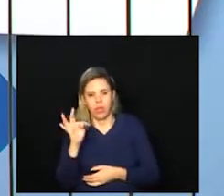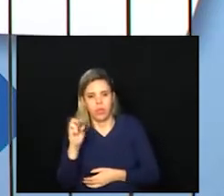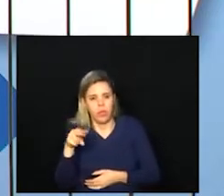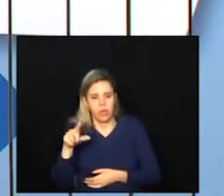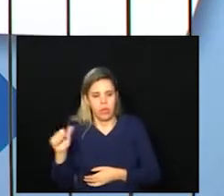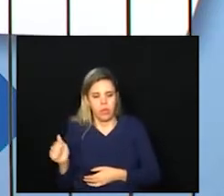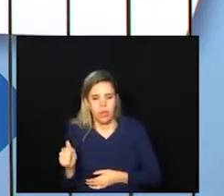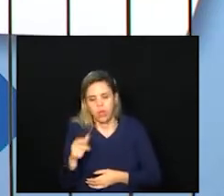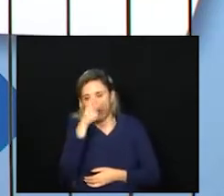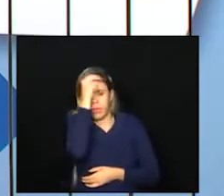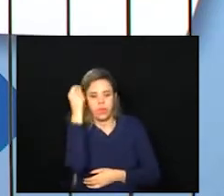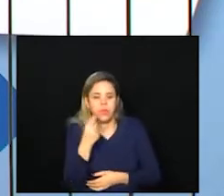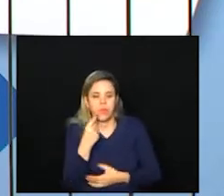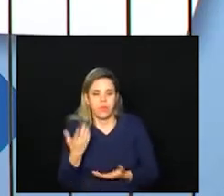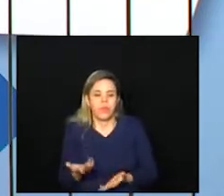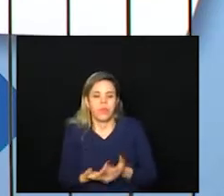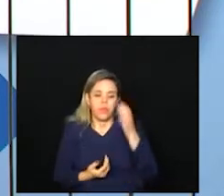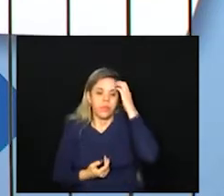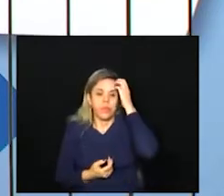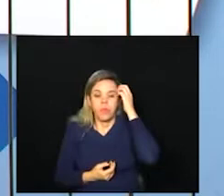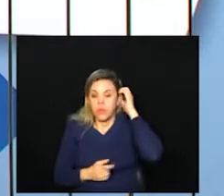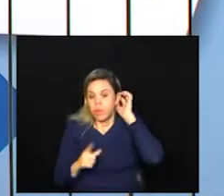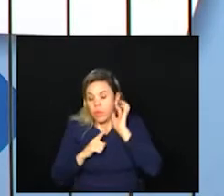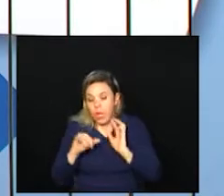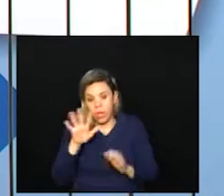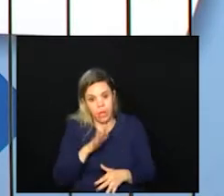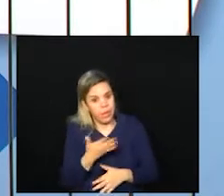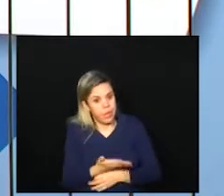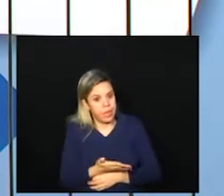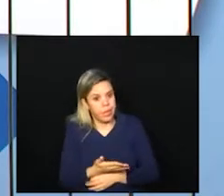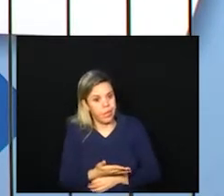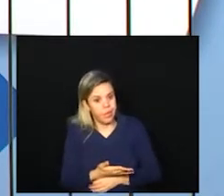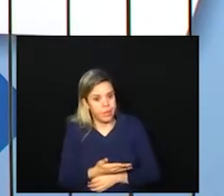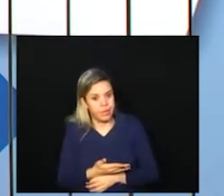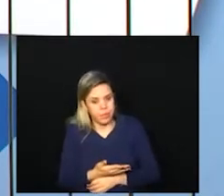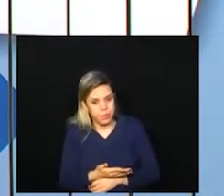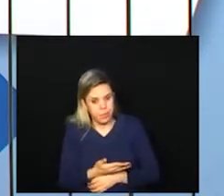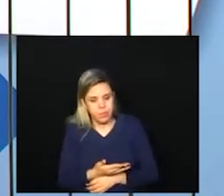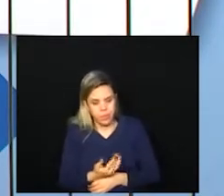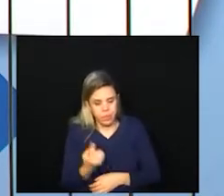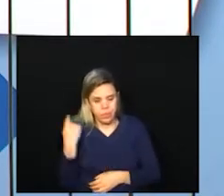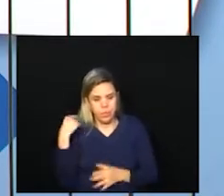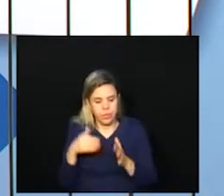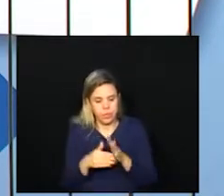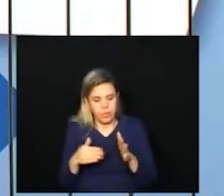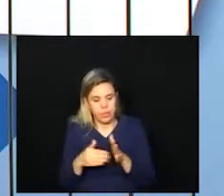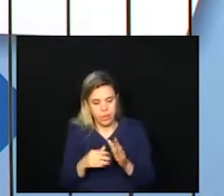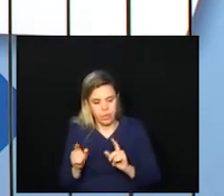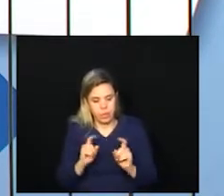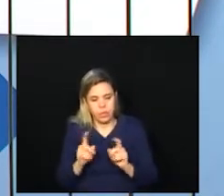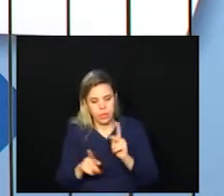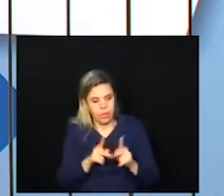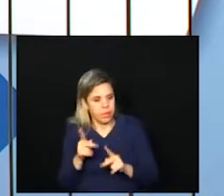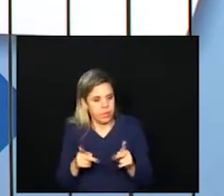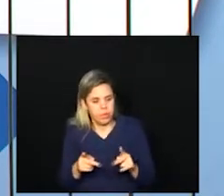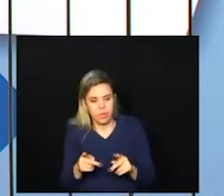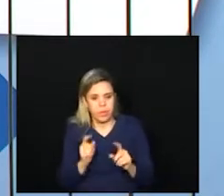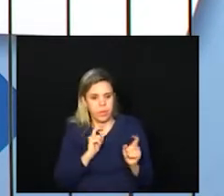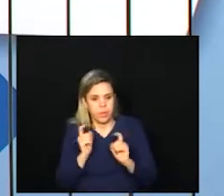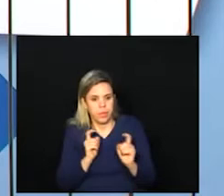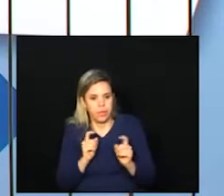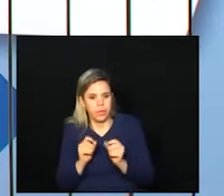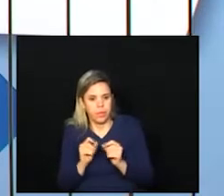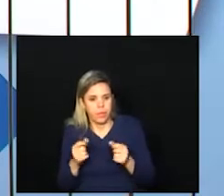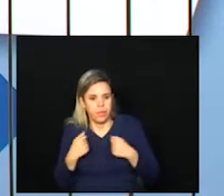à prefeitura. E a gente tem imagens dessa última remessa de agasalhos